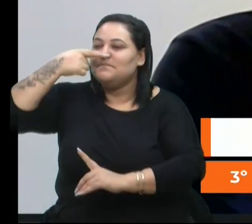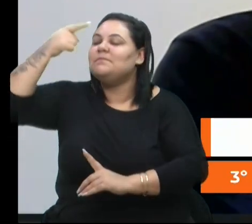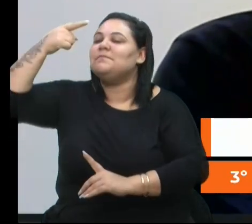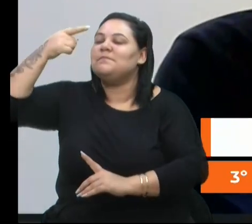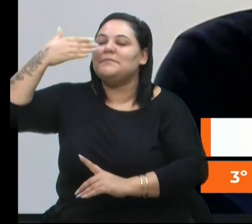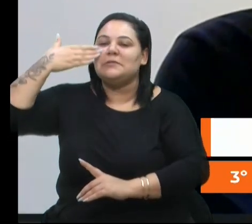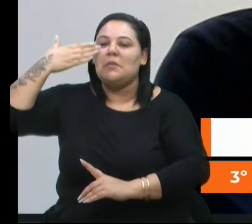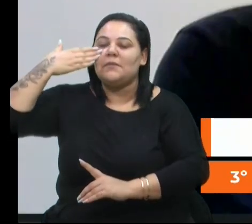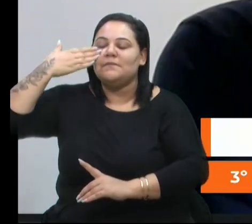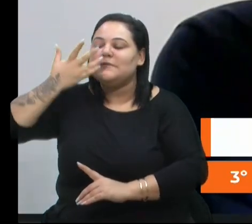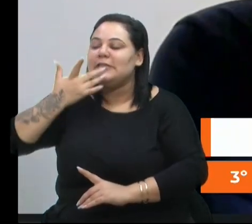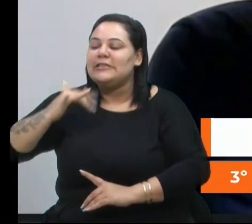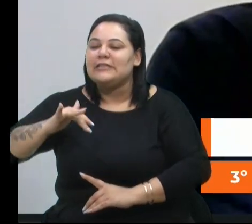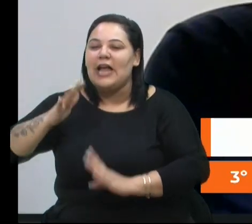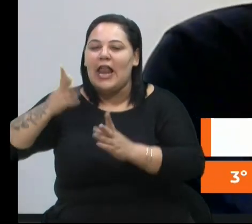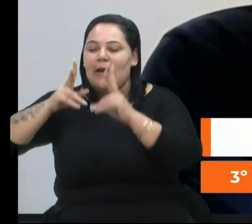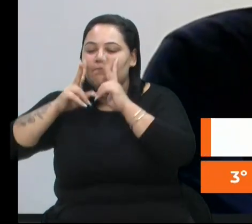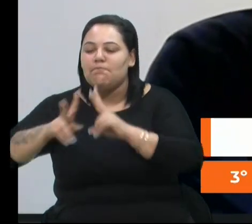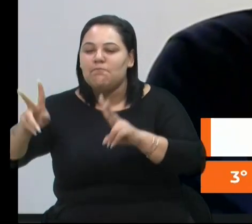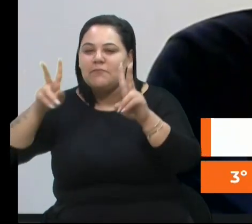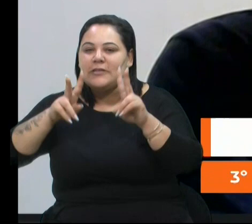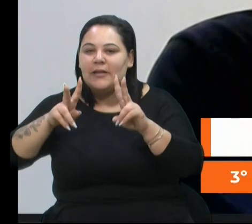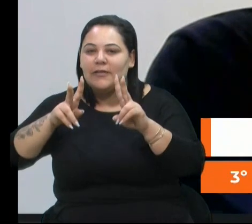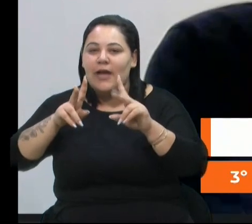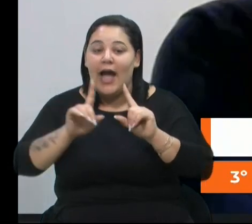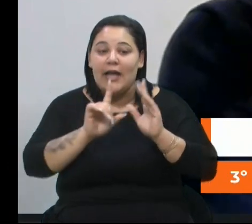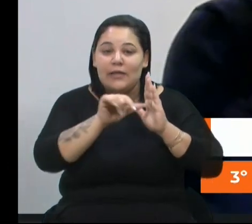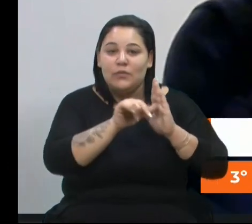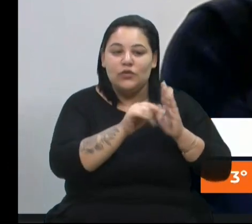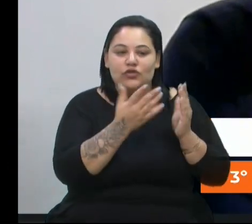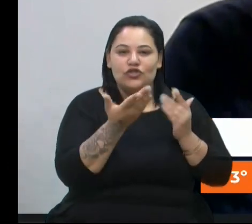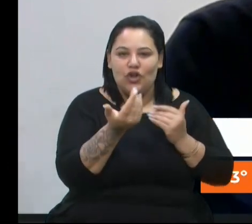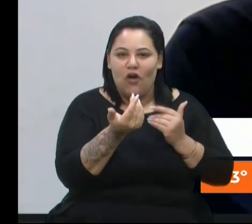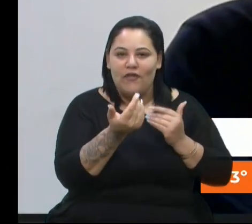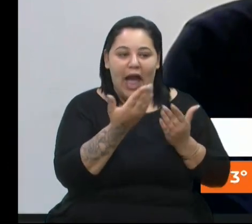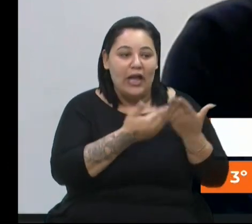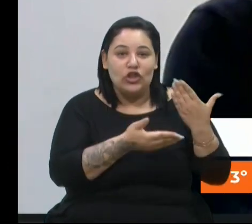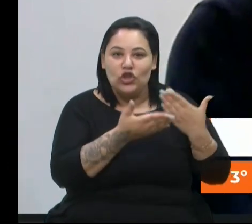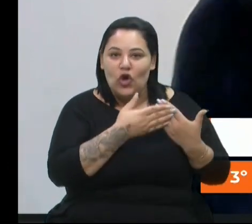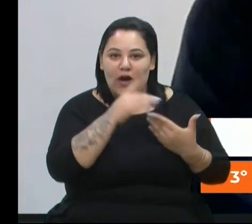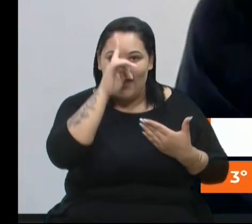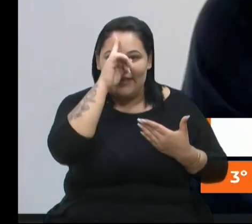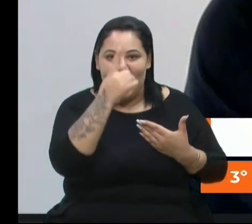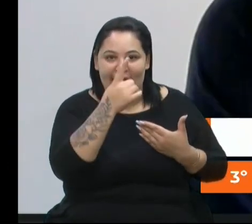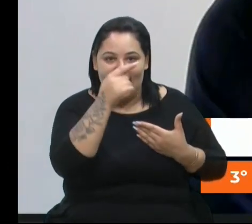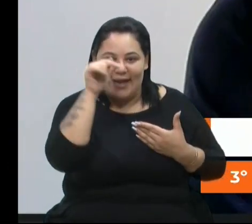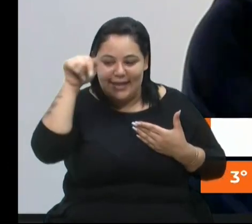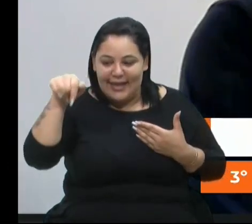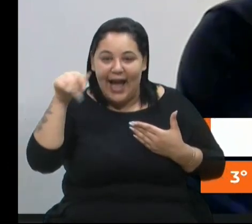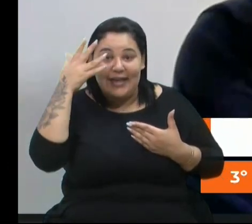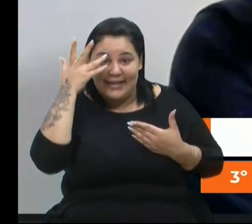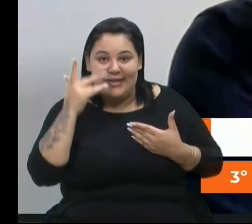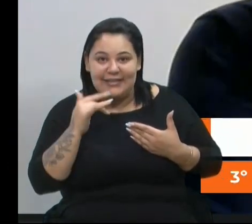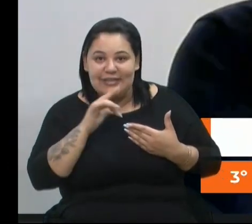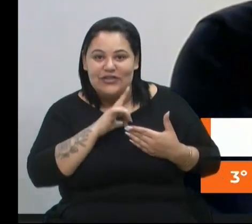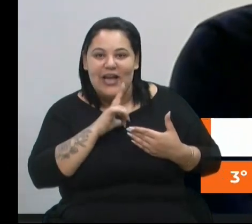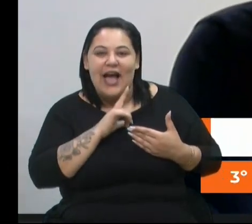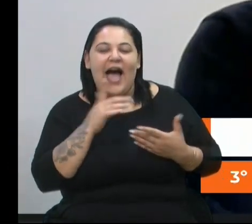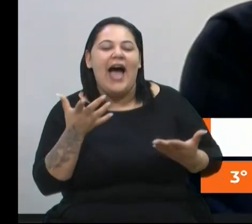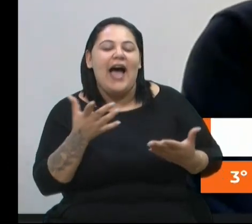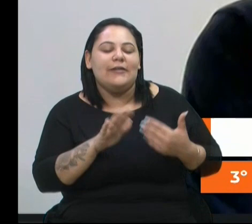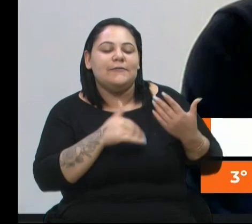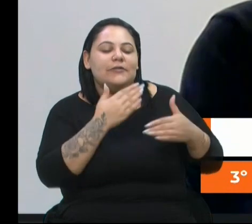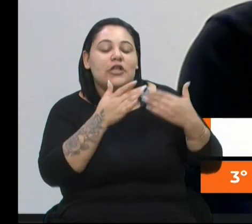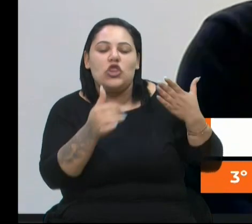ela foi vista. E aí, quando chega na adolescência, toda aquela ideia que aquela criança tinha de que quando eu crescer vai ser